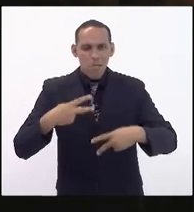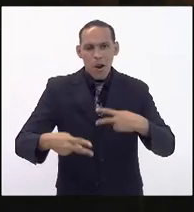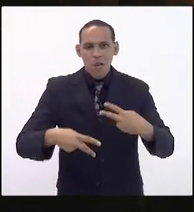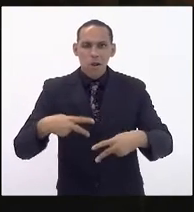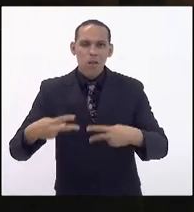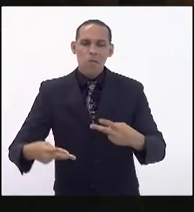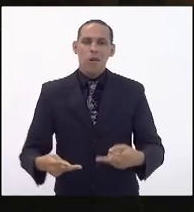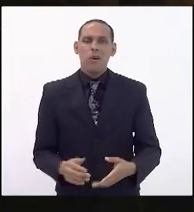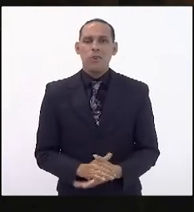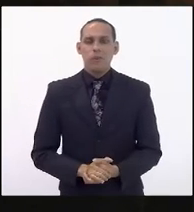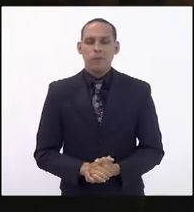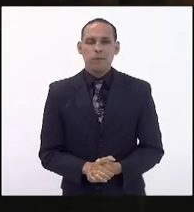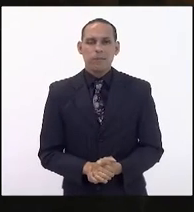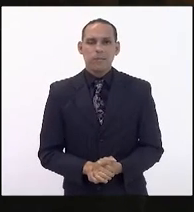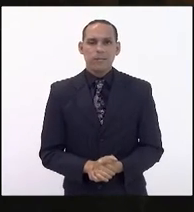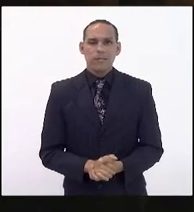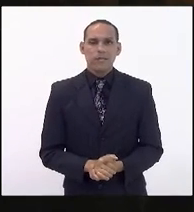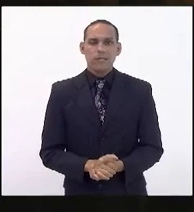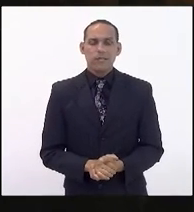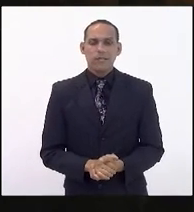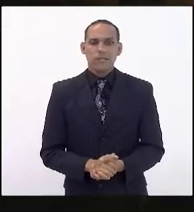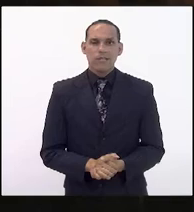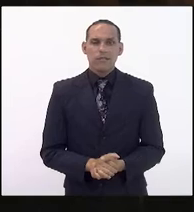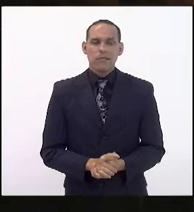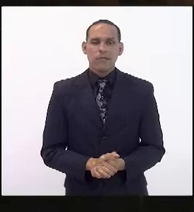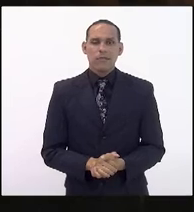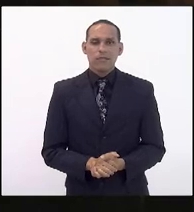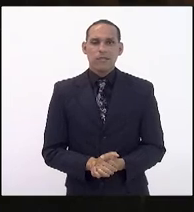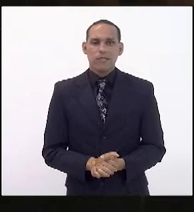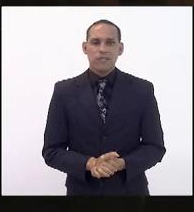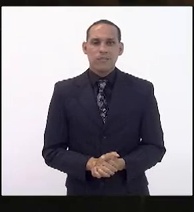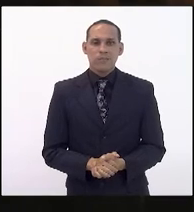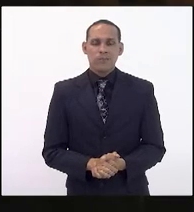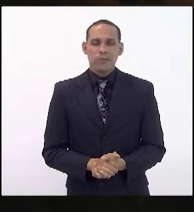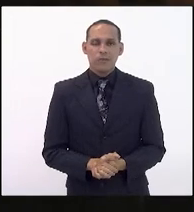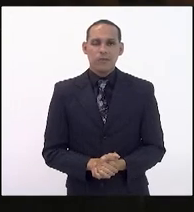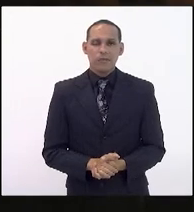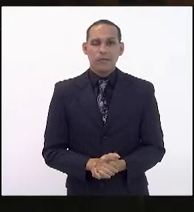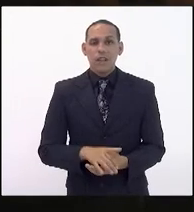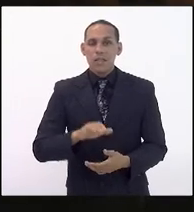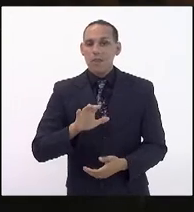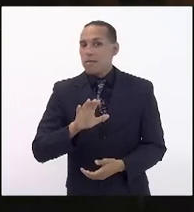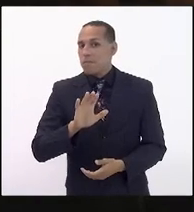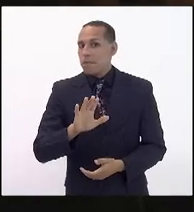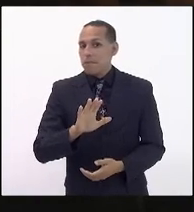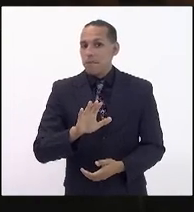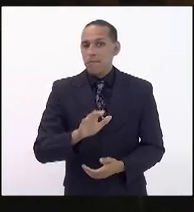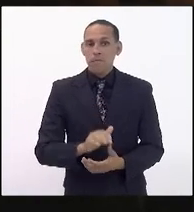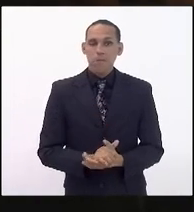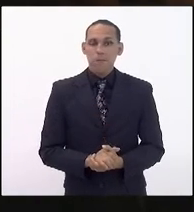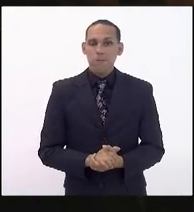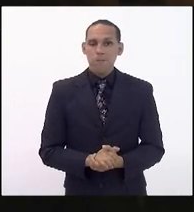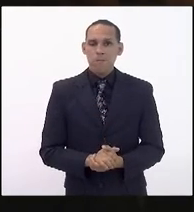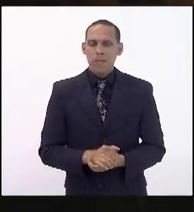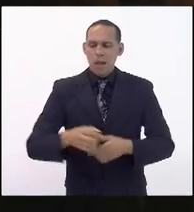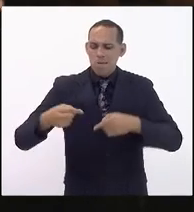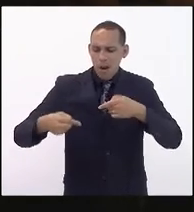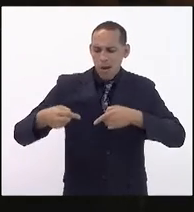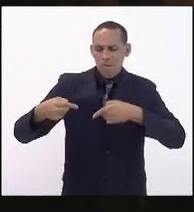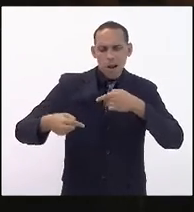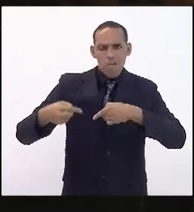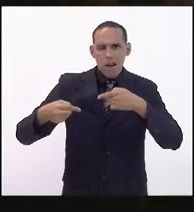e e e as posições que costumam promover o debate